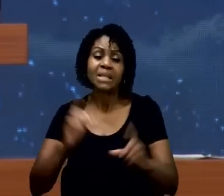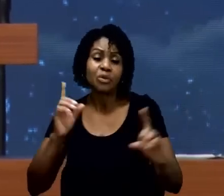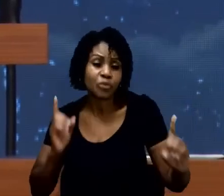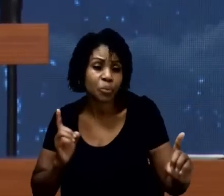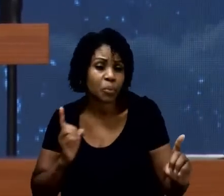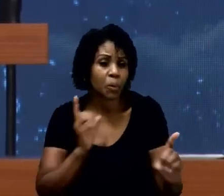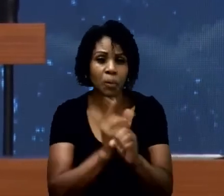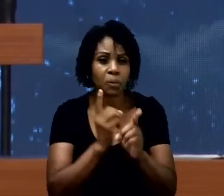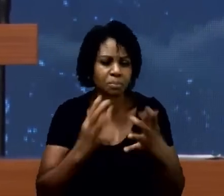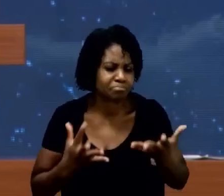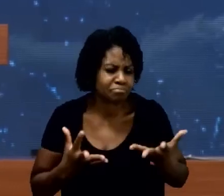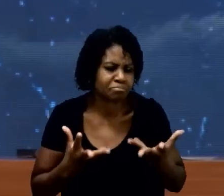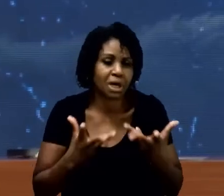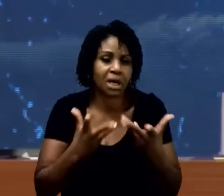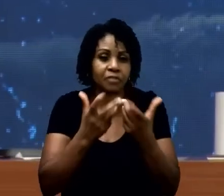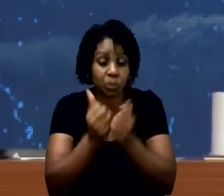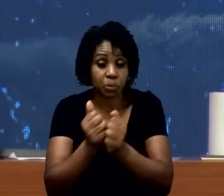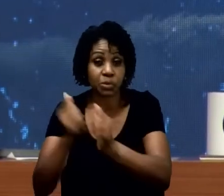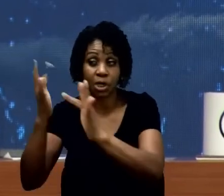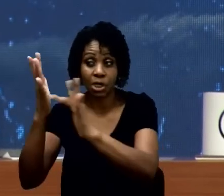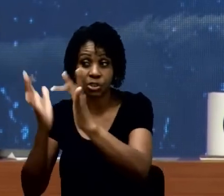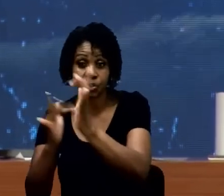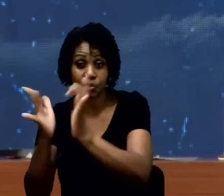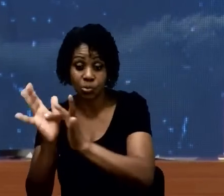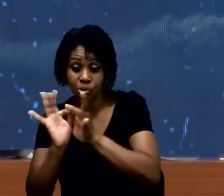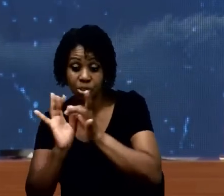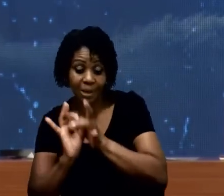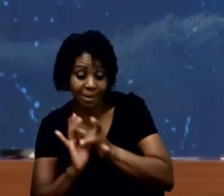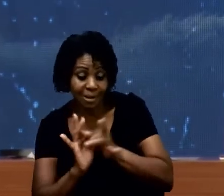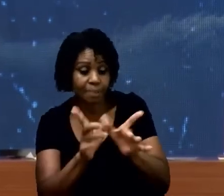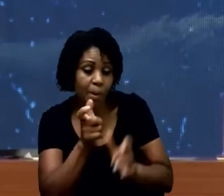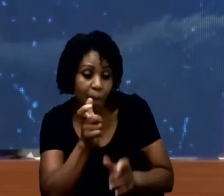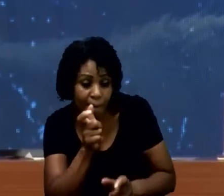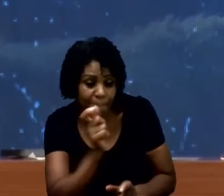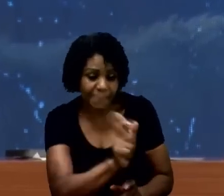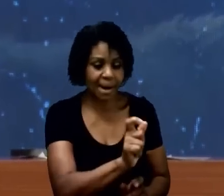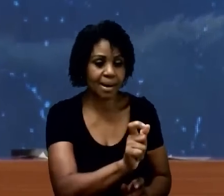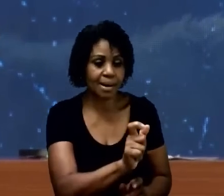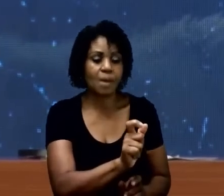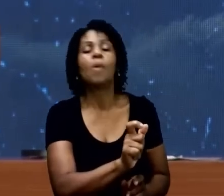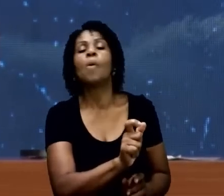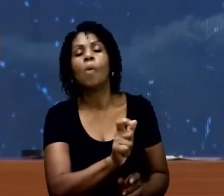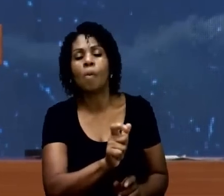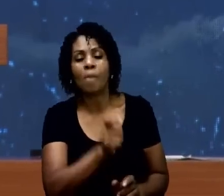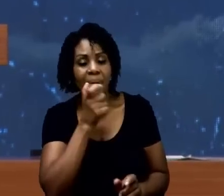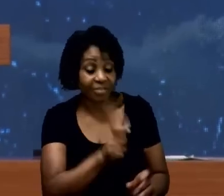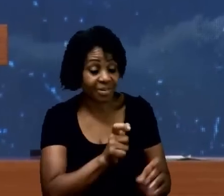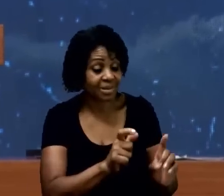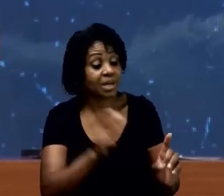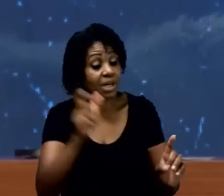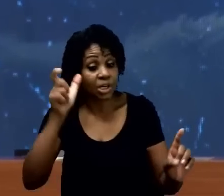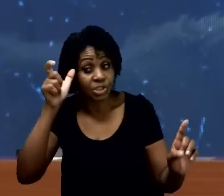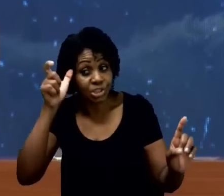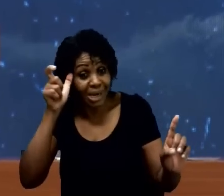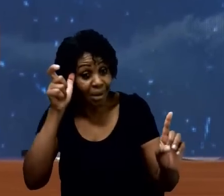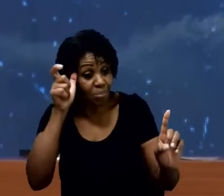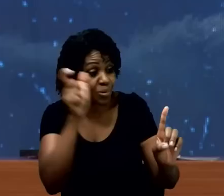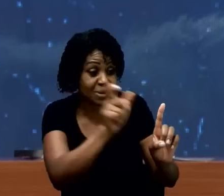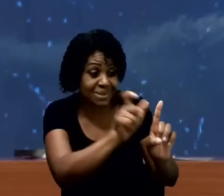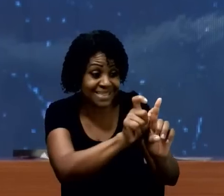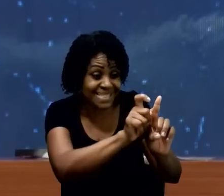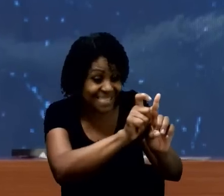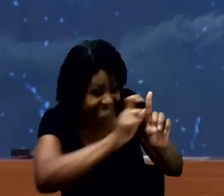encontro. Neste encontro Jesus liberou uma palavra. E a palavra foi simples. Sai dele. Pronto.